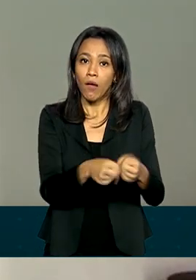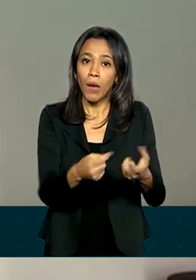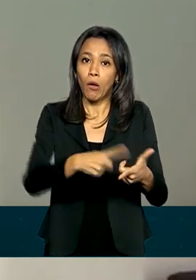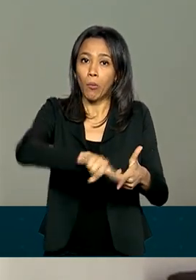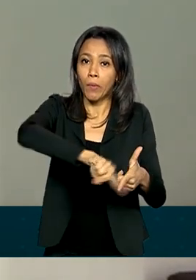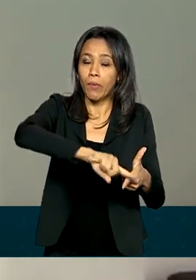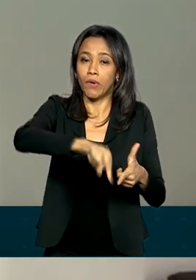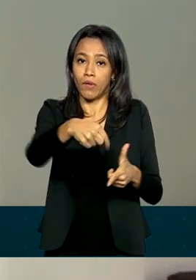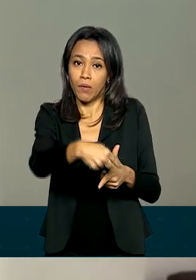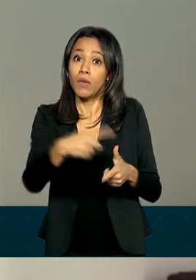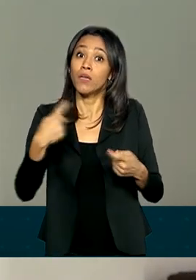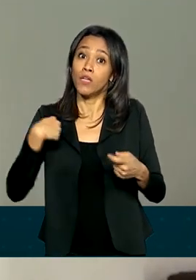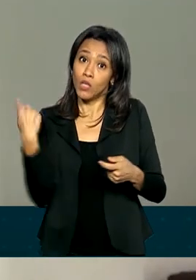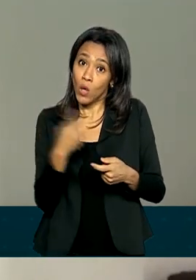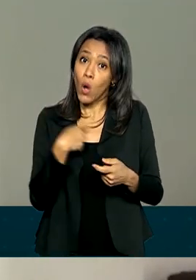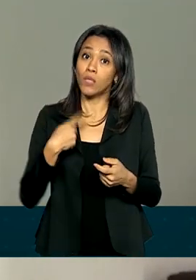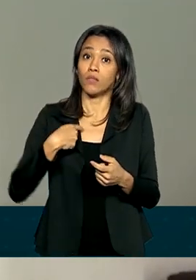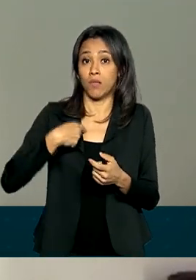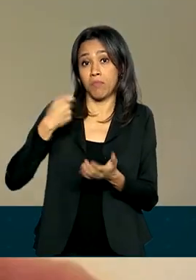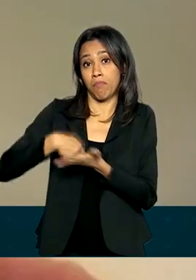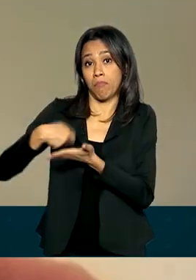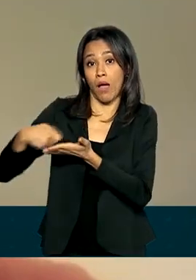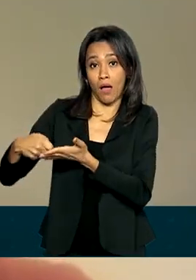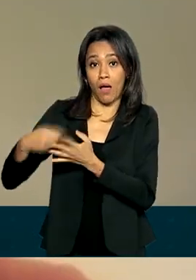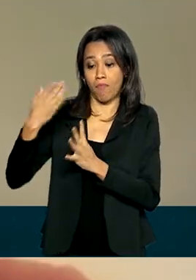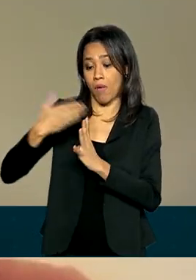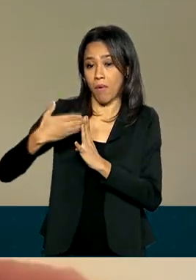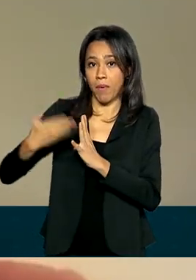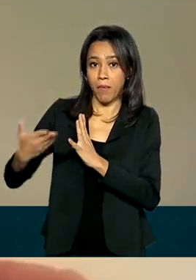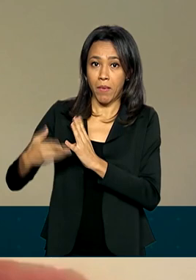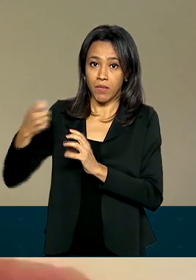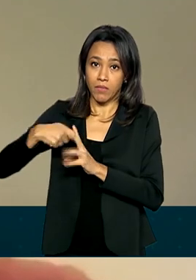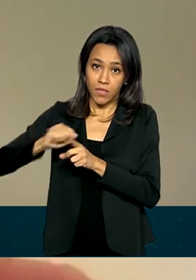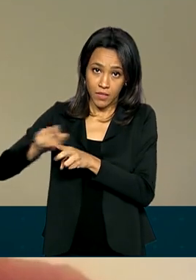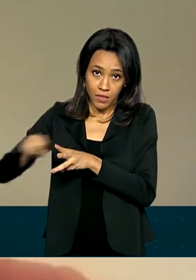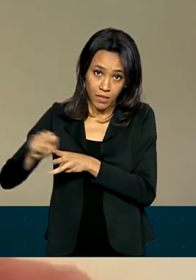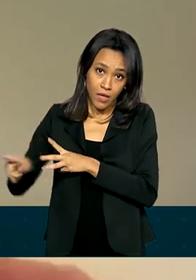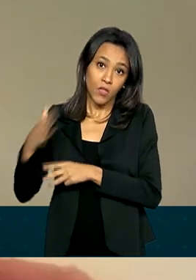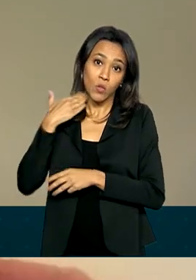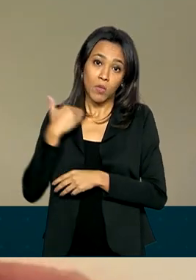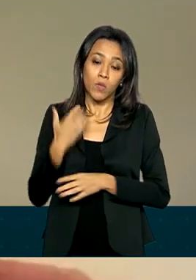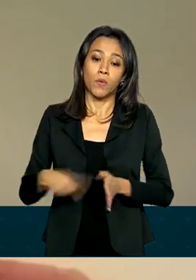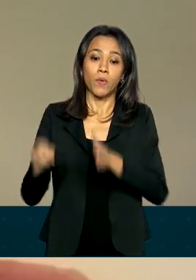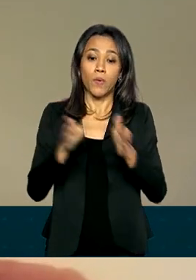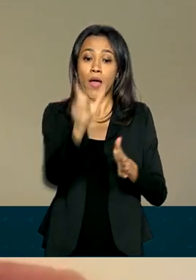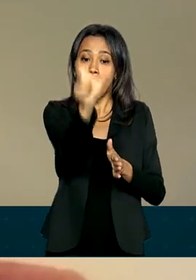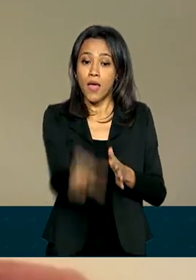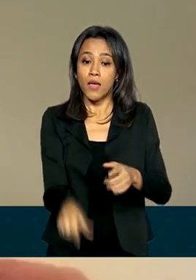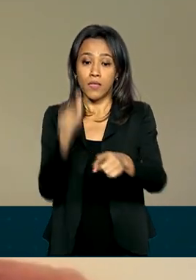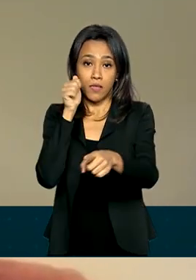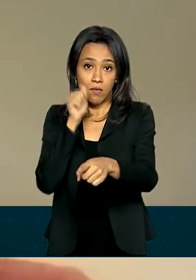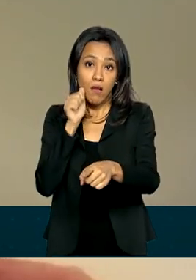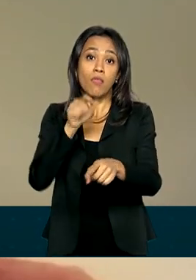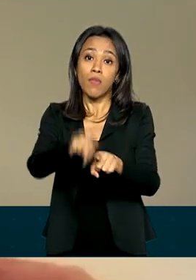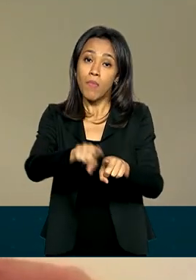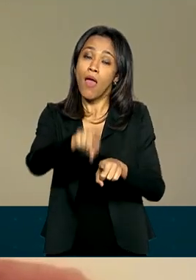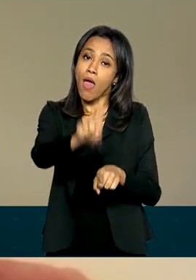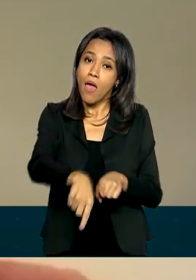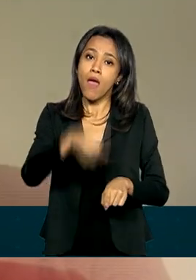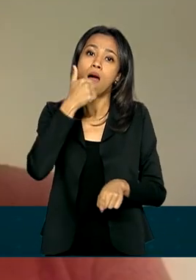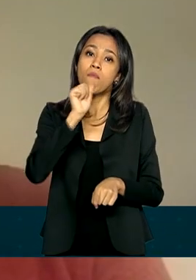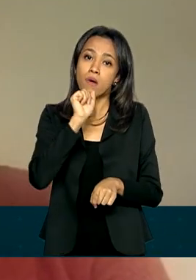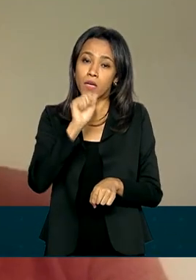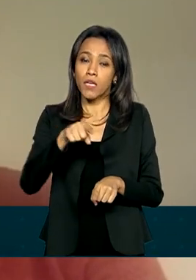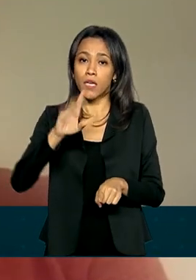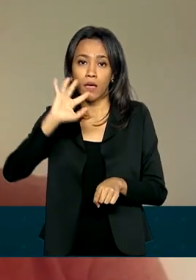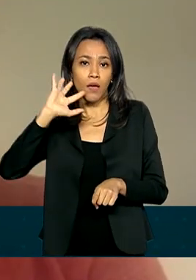prestação que a gente tem que honrar todo mês junto ao banco. Evanúzia é dona de casa e foi uma das mães que preferiu fazer acordo.